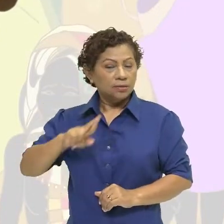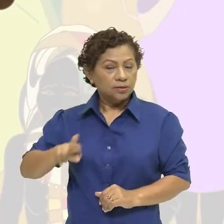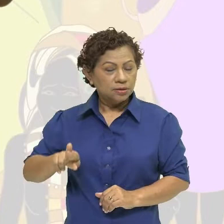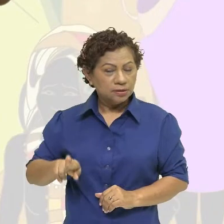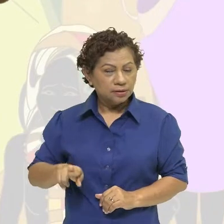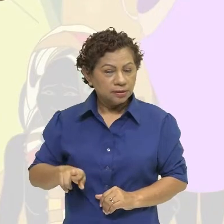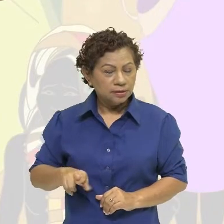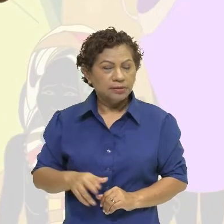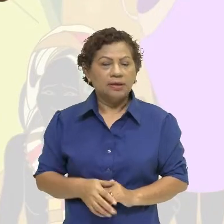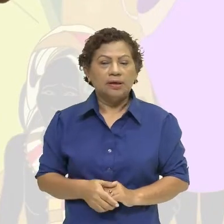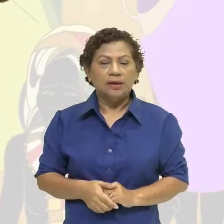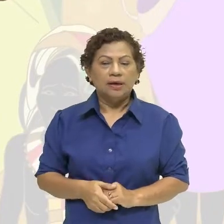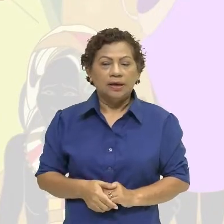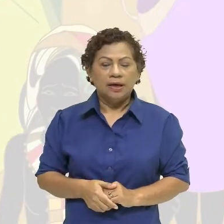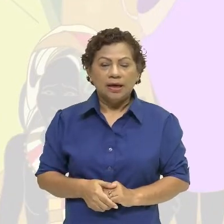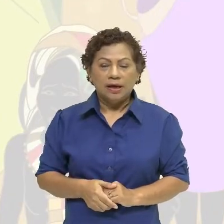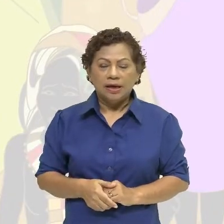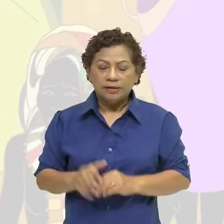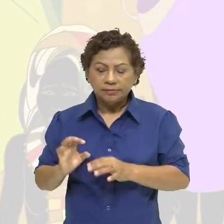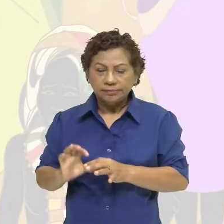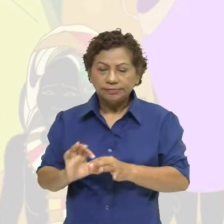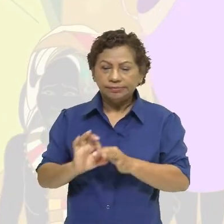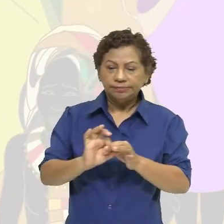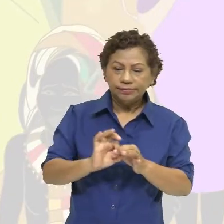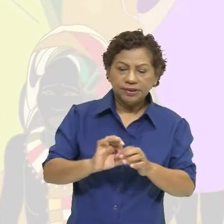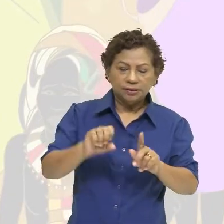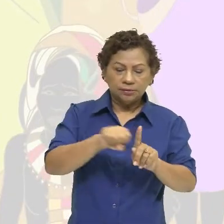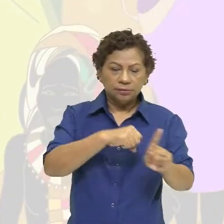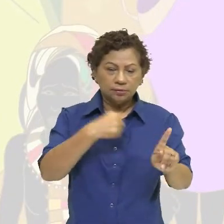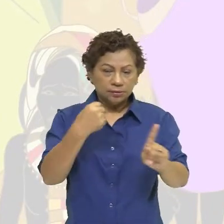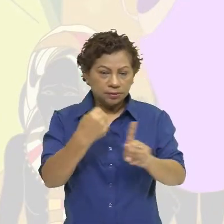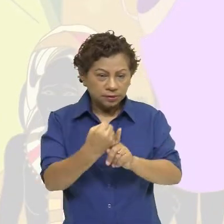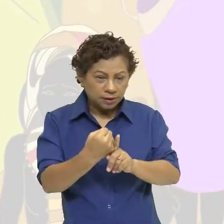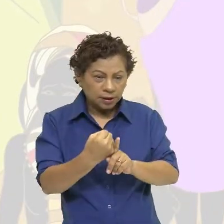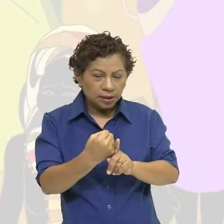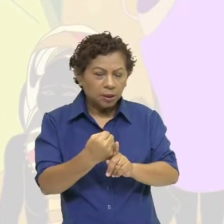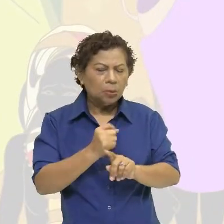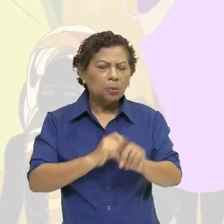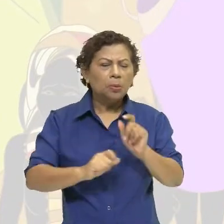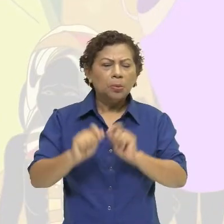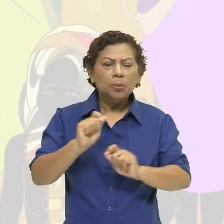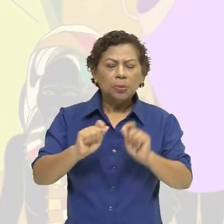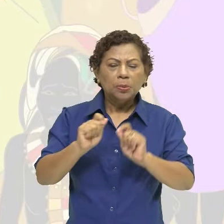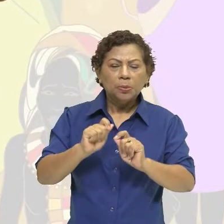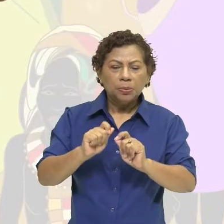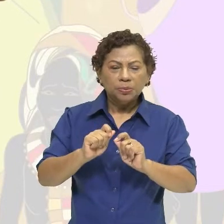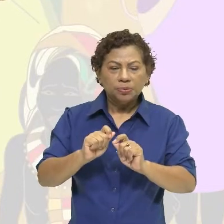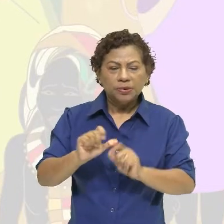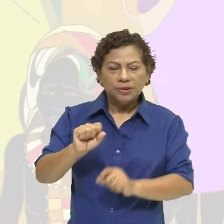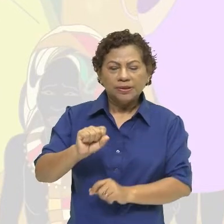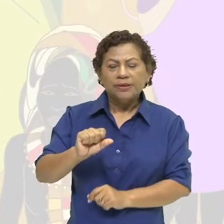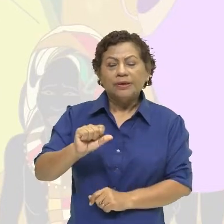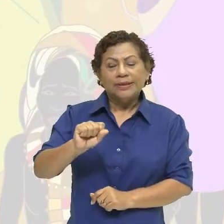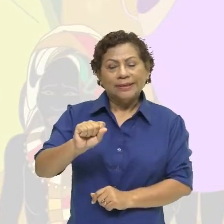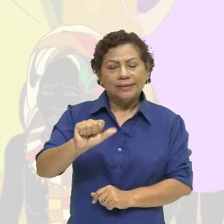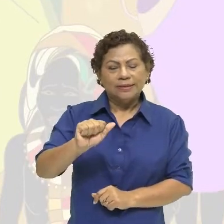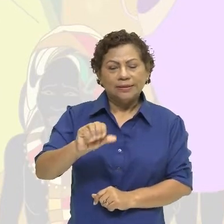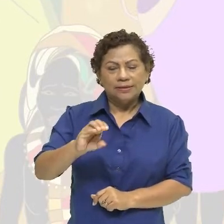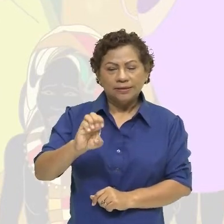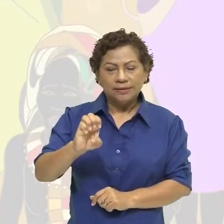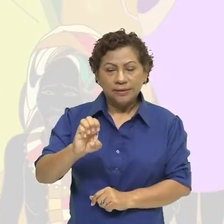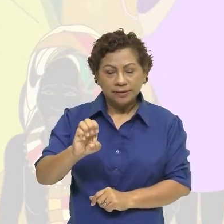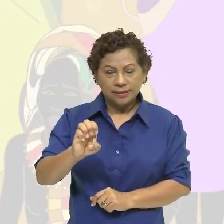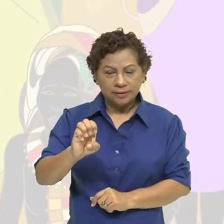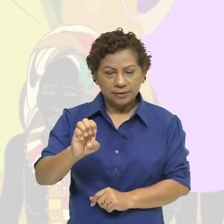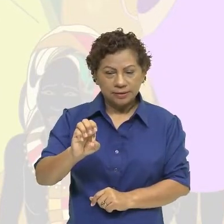separa da vida social e o sacerdócio é sinônimo de liderança política, né?